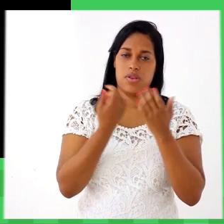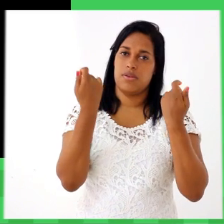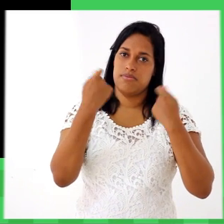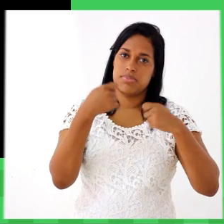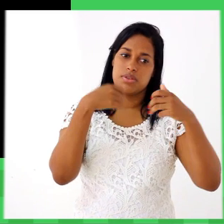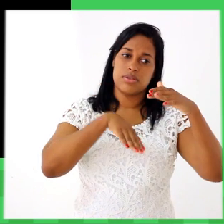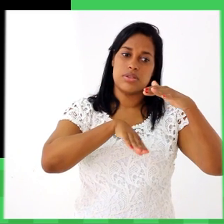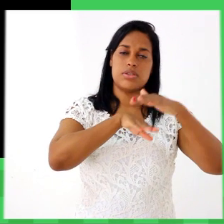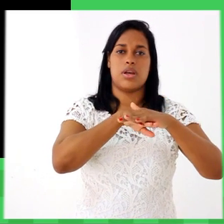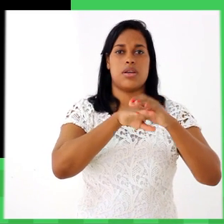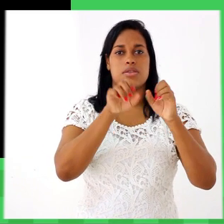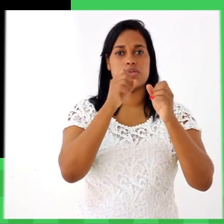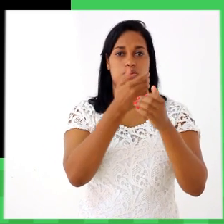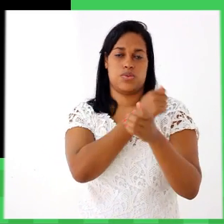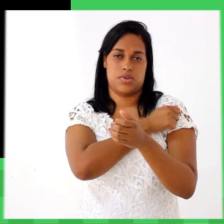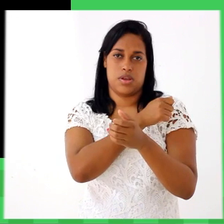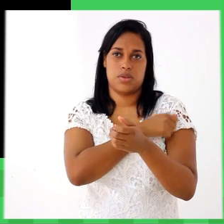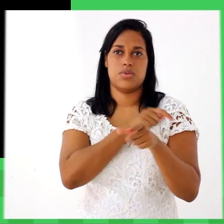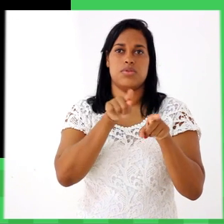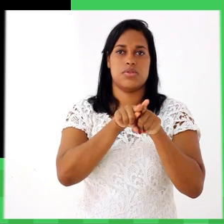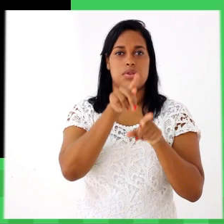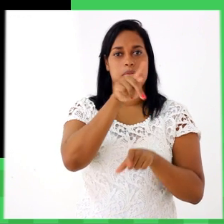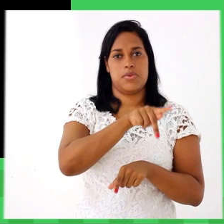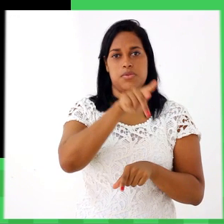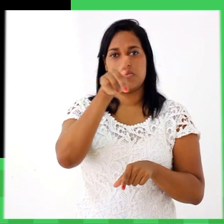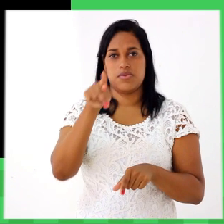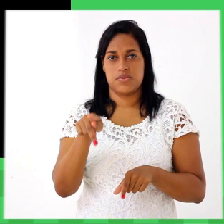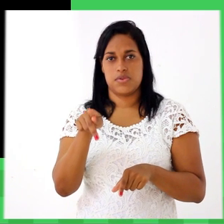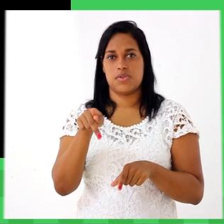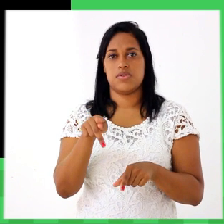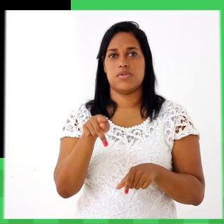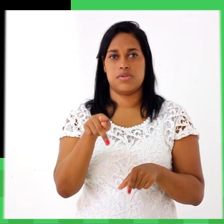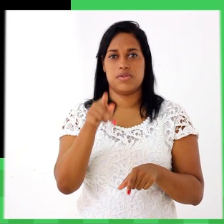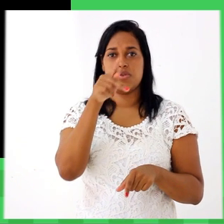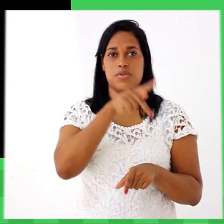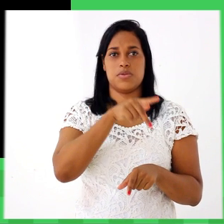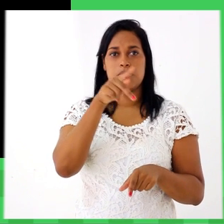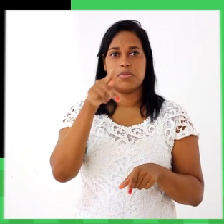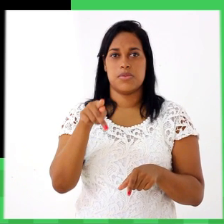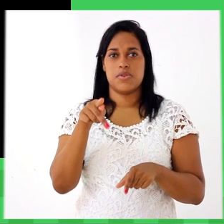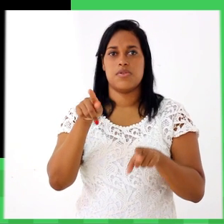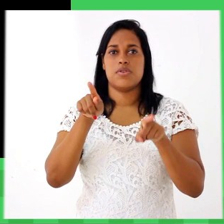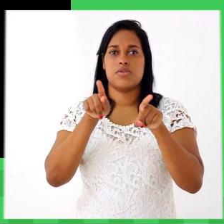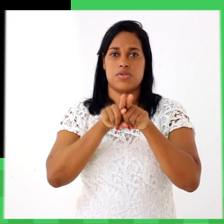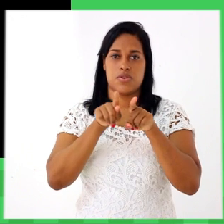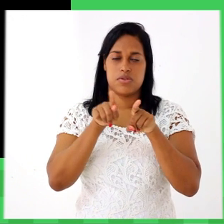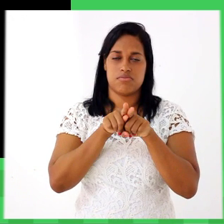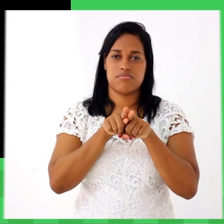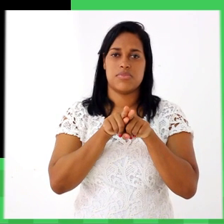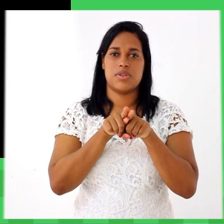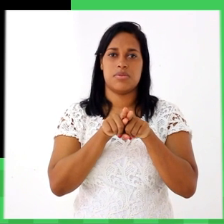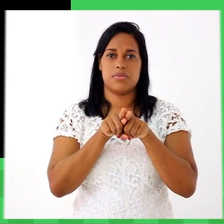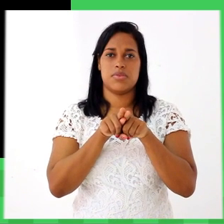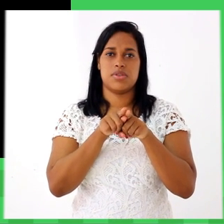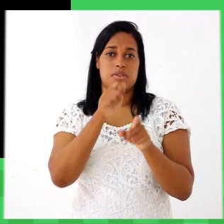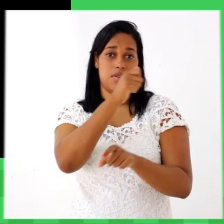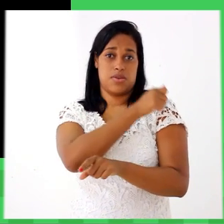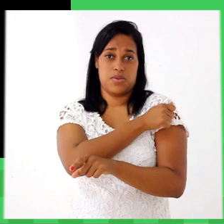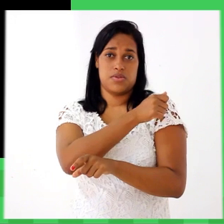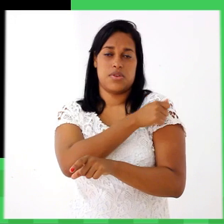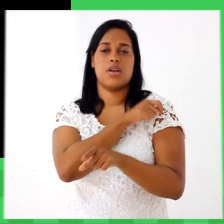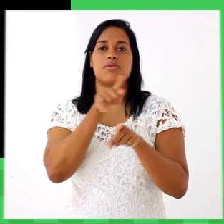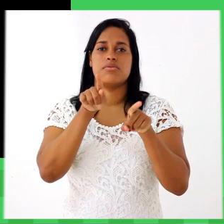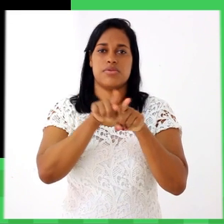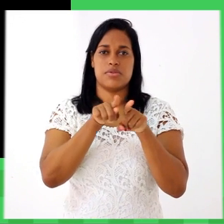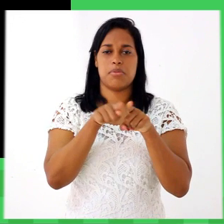cadastro dos alunos e dos professores. Ele também quer que os professores sejam alocados nas disciplinas e que os seus alunos também possam